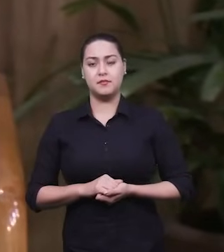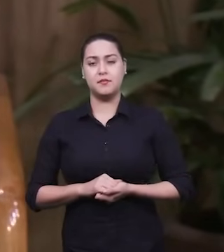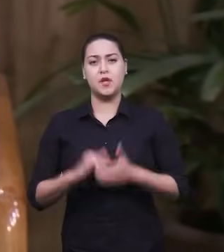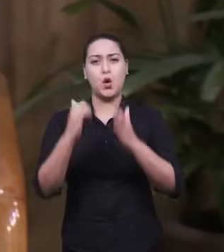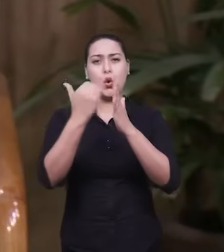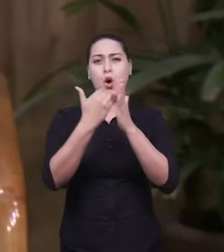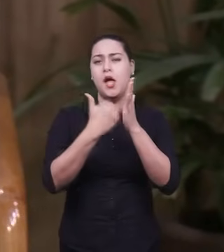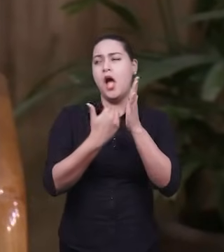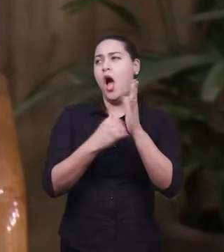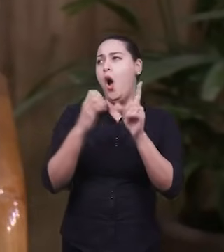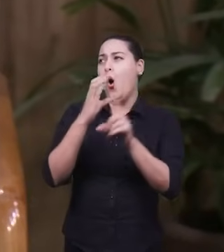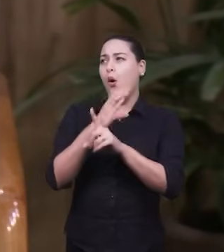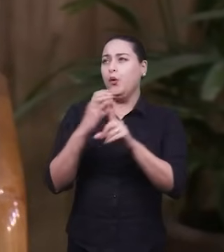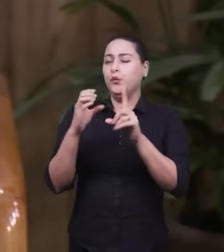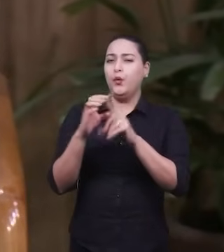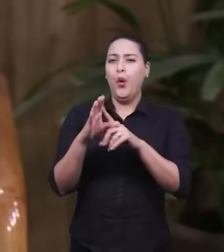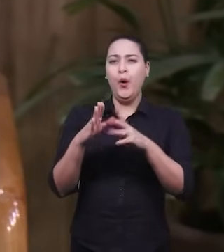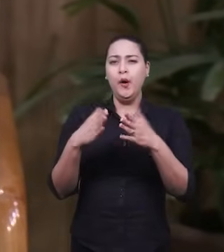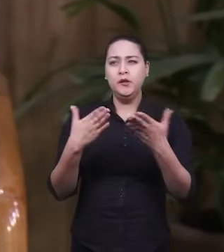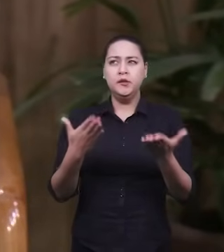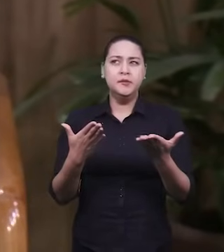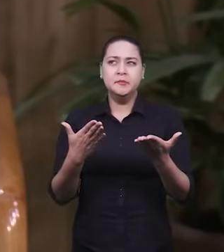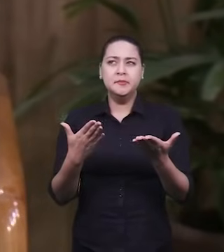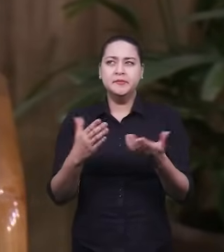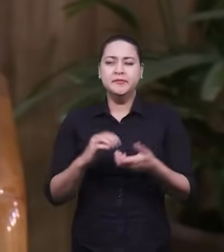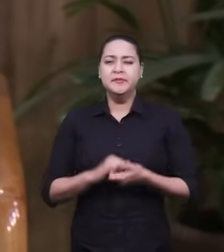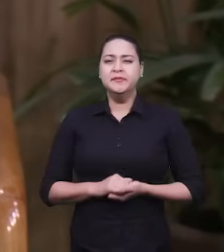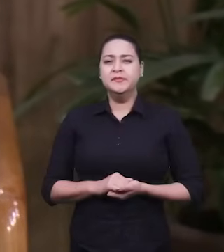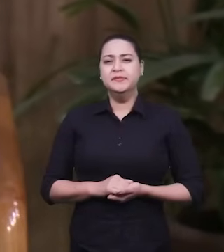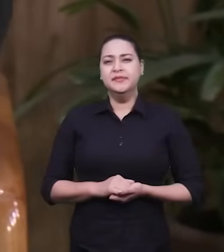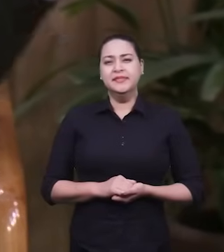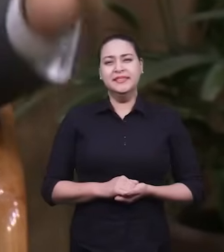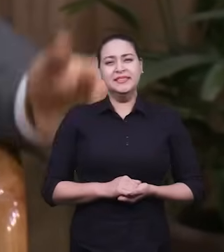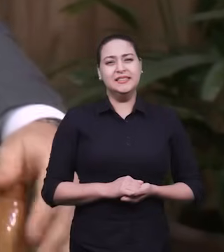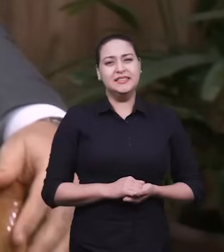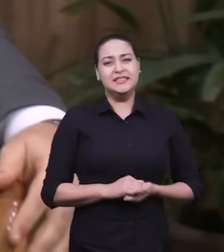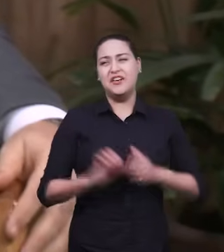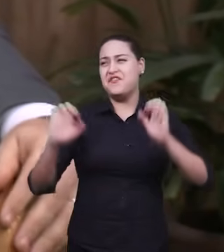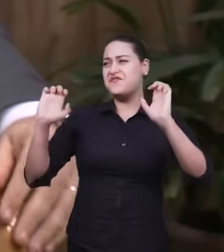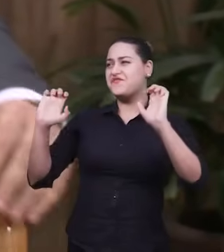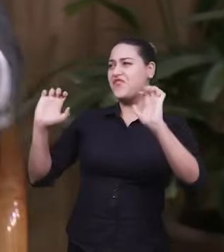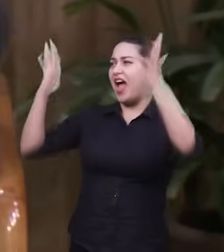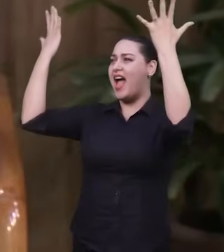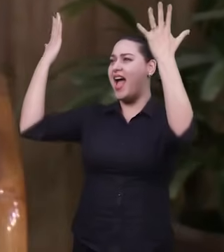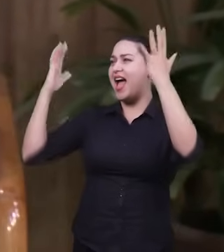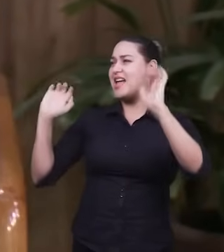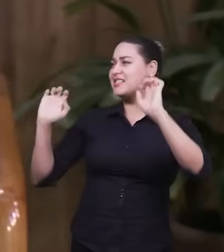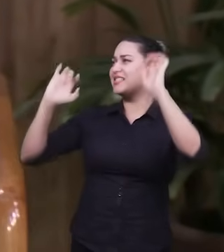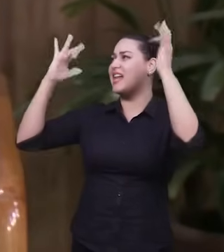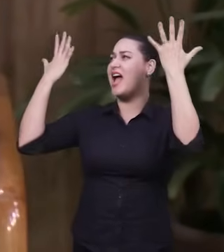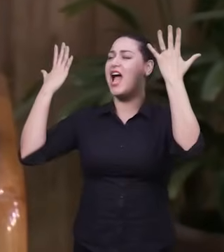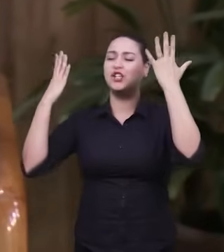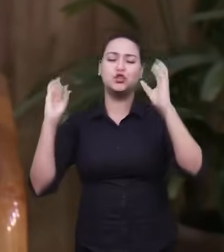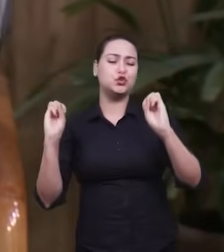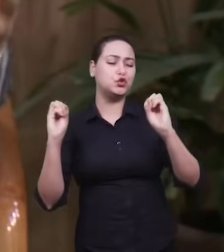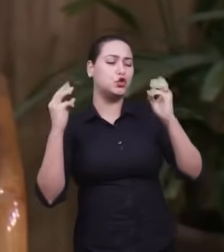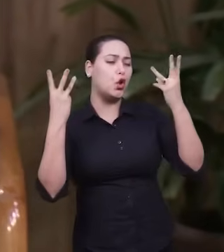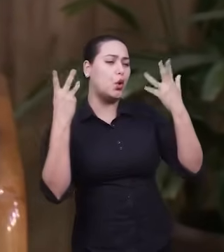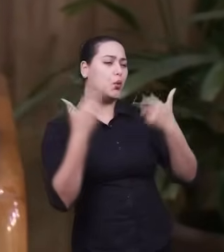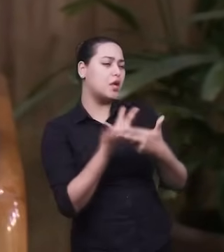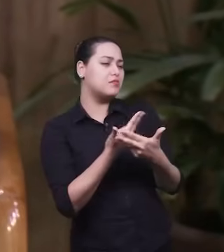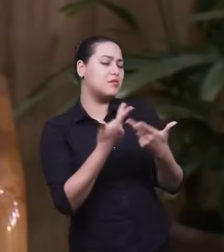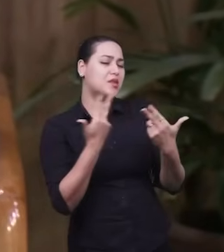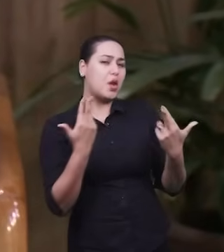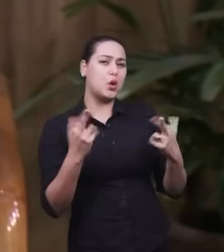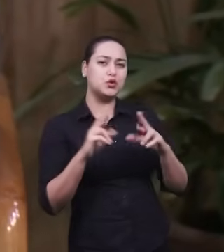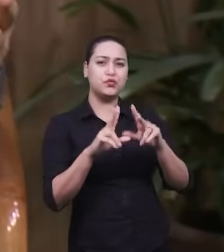podíamos organizar um culto talvez extremamente festivo,